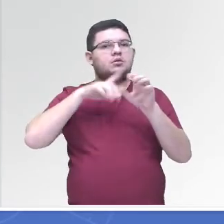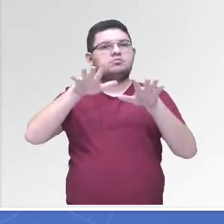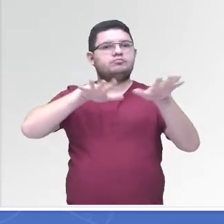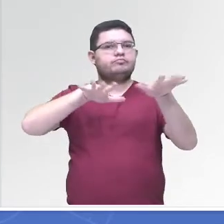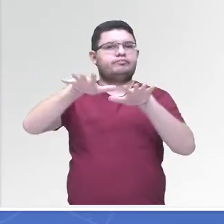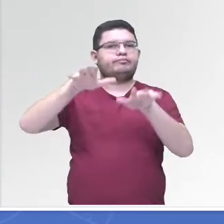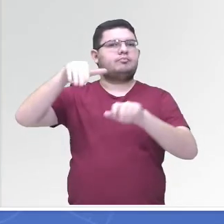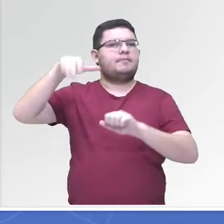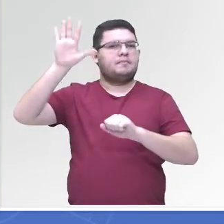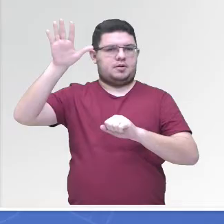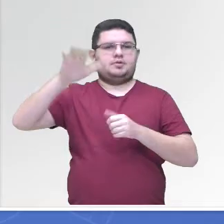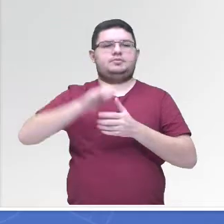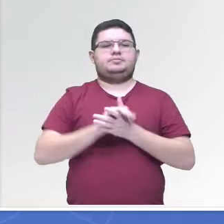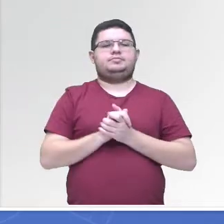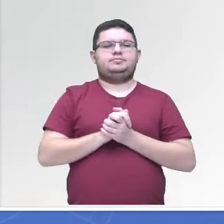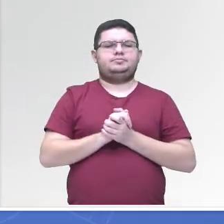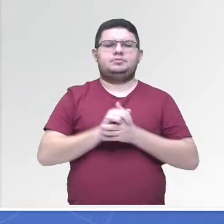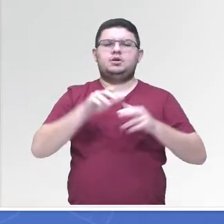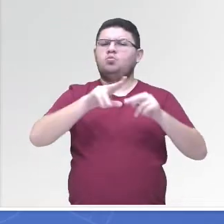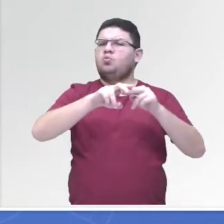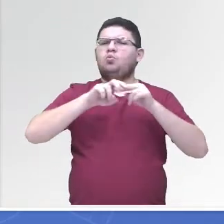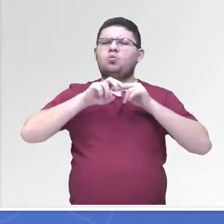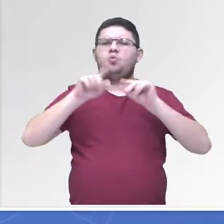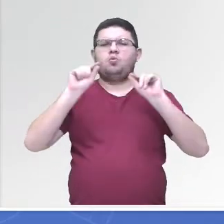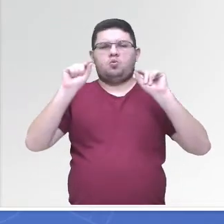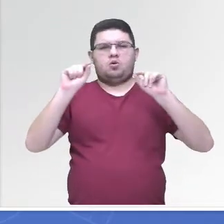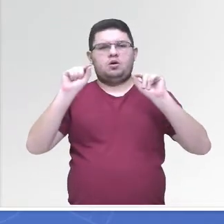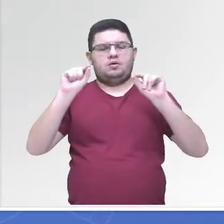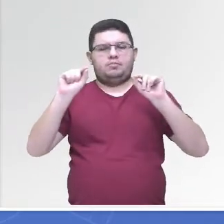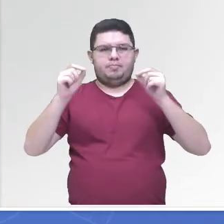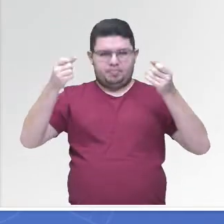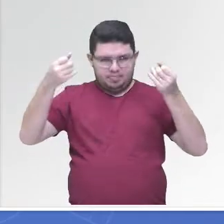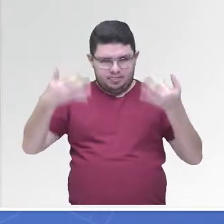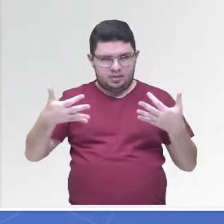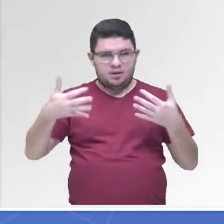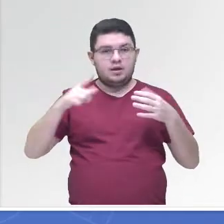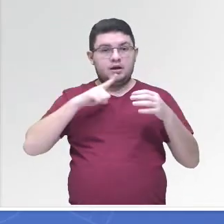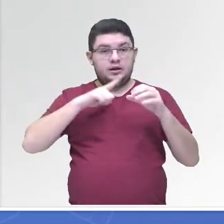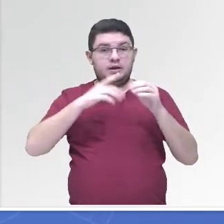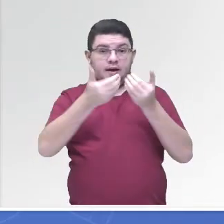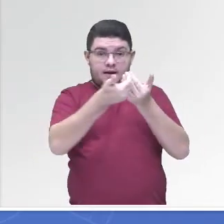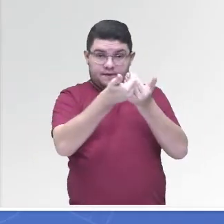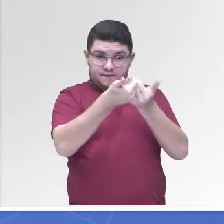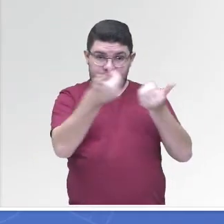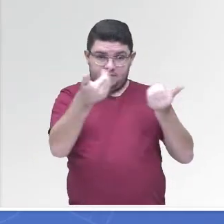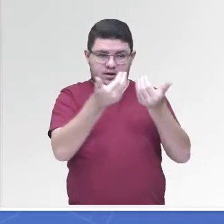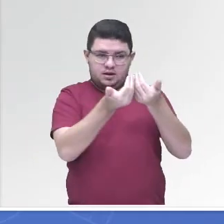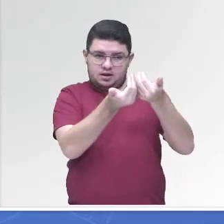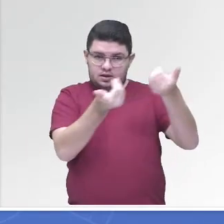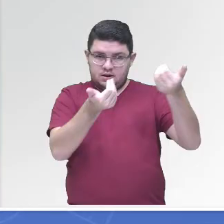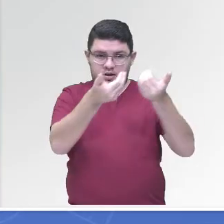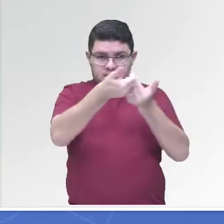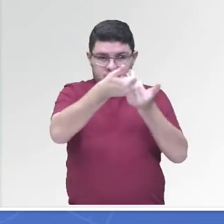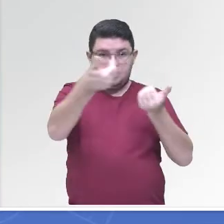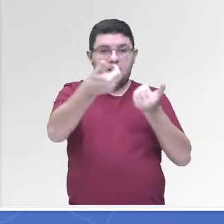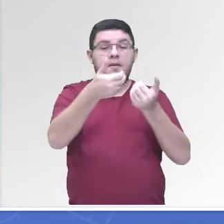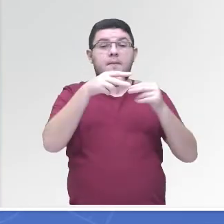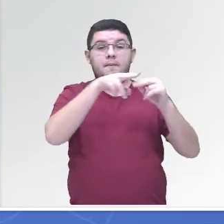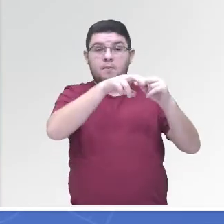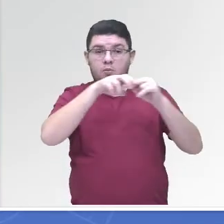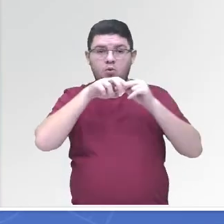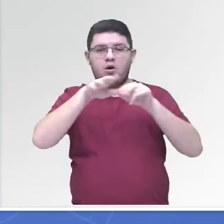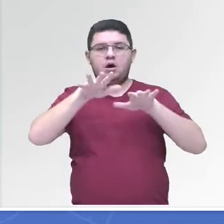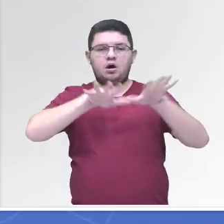Então, por conta desse afastamento um pouquinho maior entre as partículas, já é possível ter uma